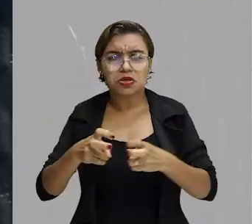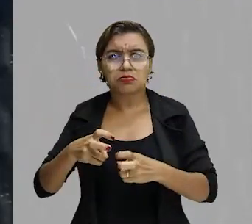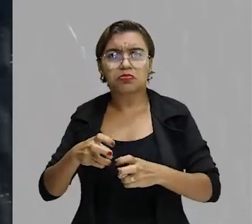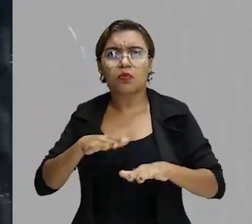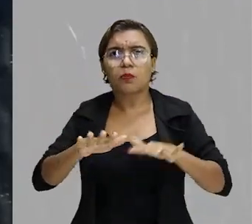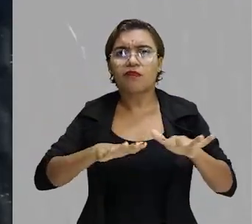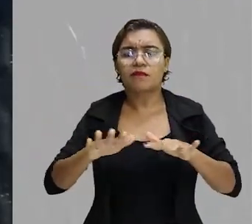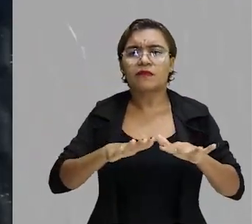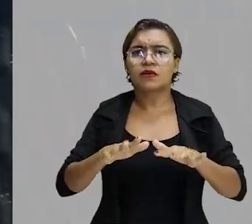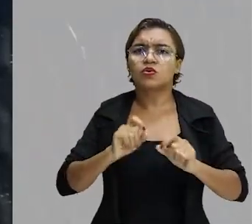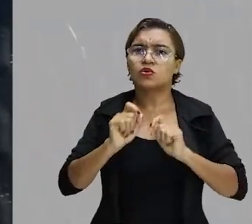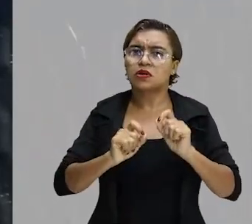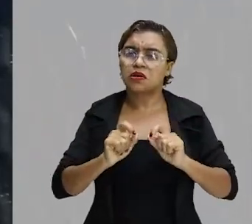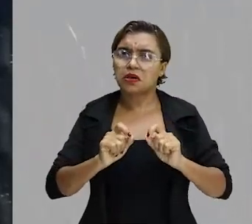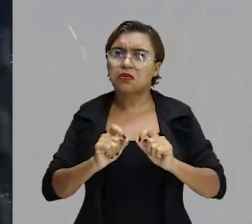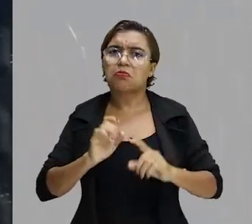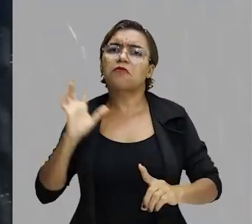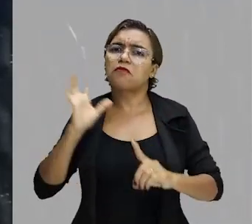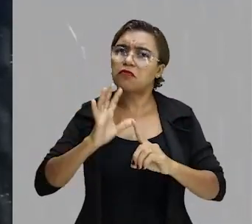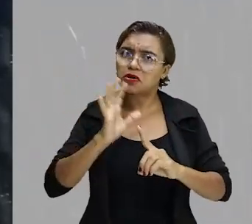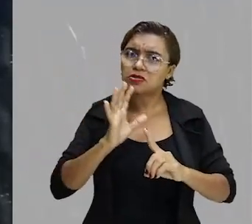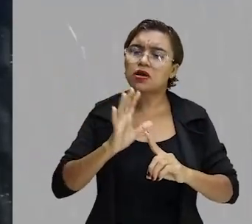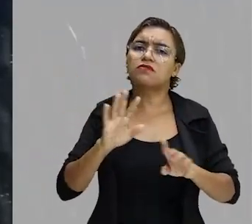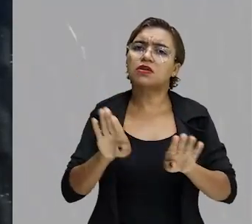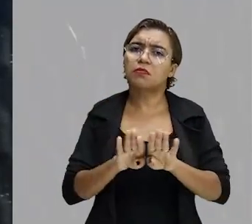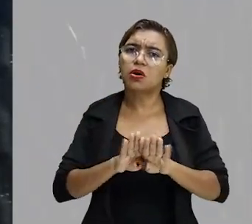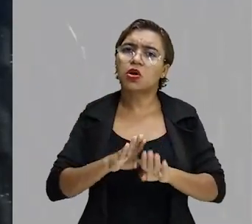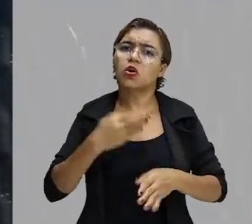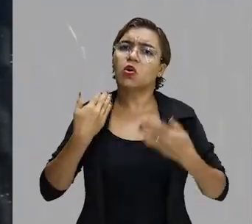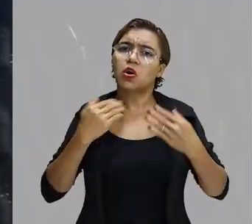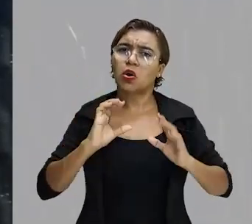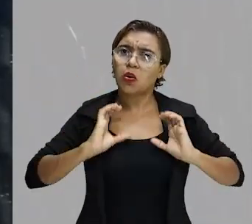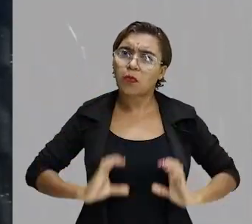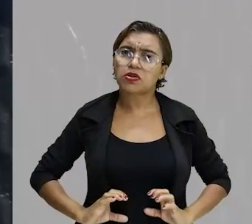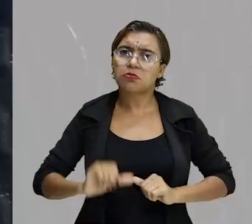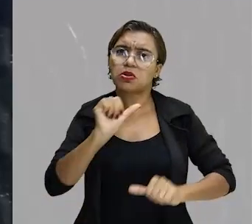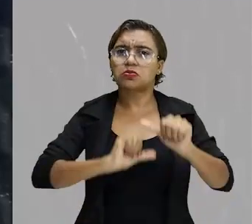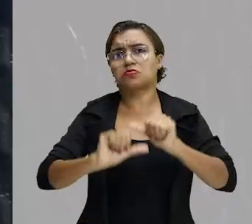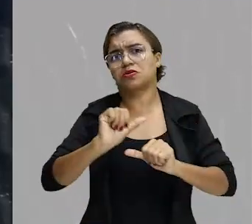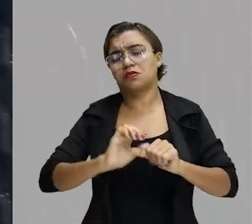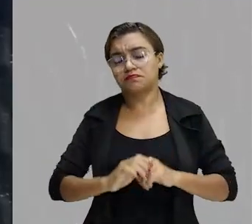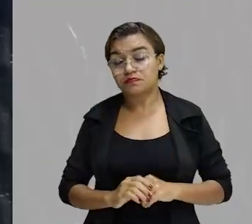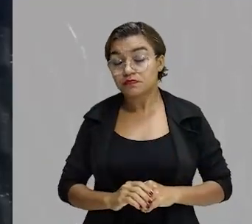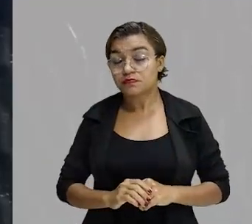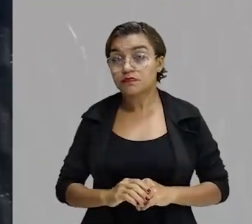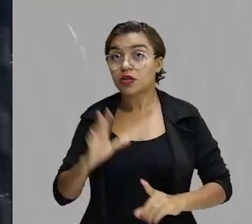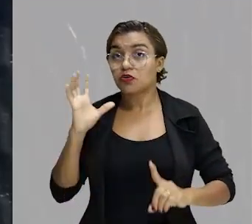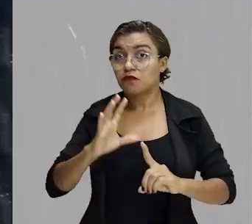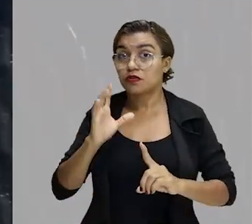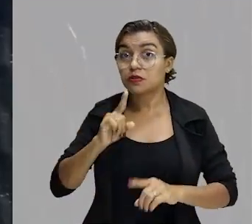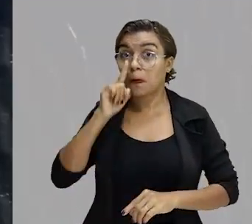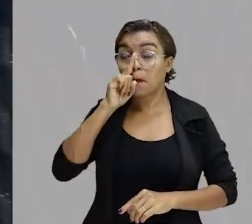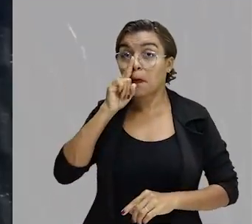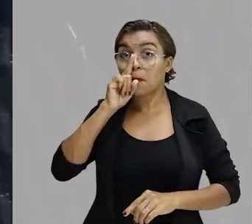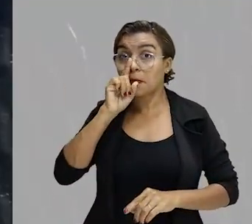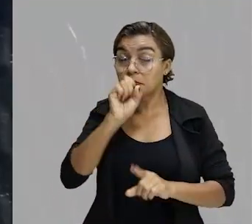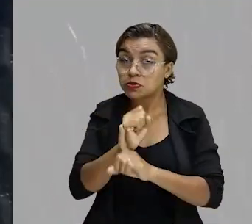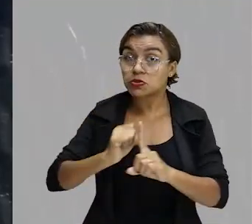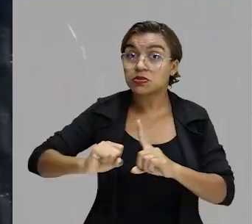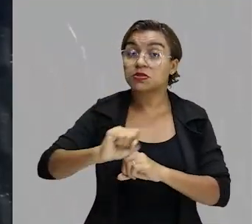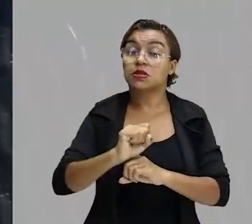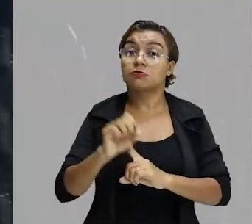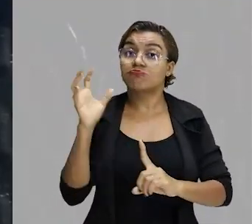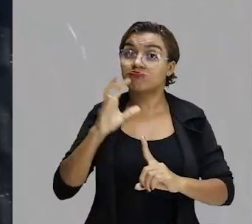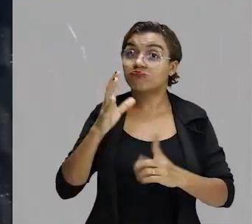movimentos eles tendiam a essas ações, a esses comportamentos irracionais, e que levariam um perigo iminente para a sociedade